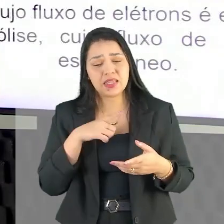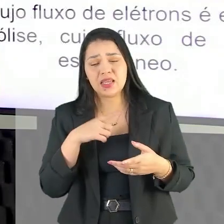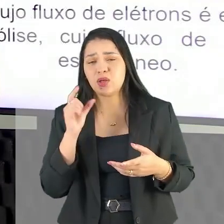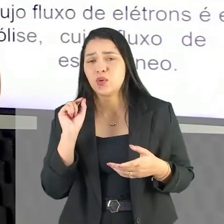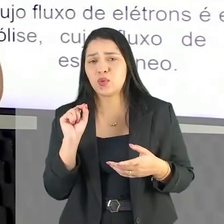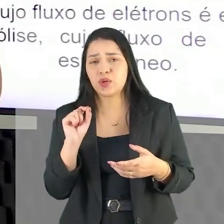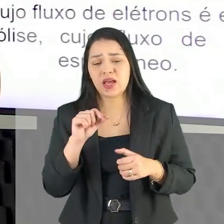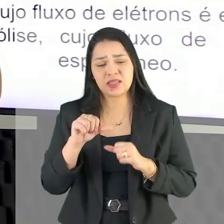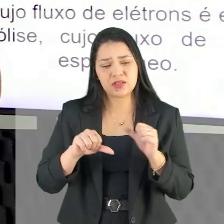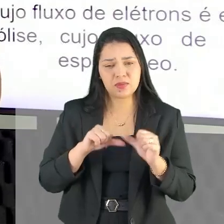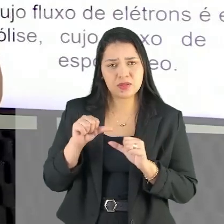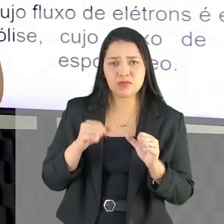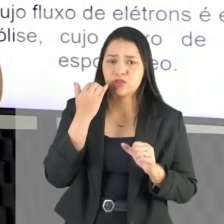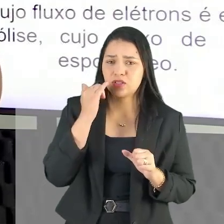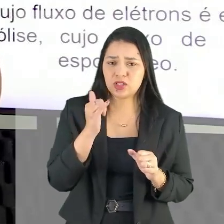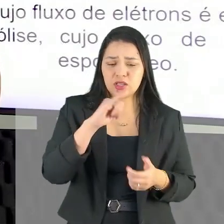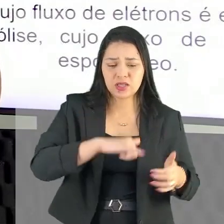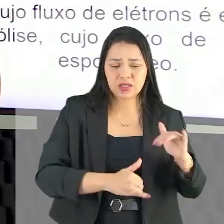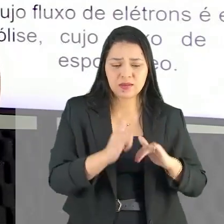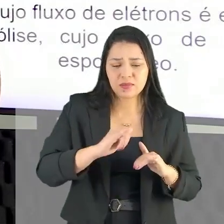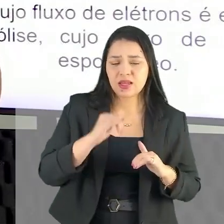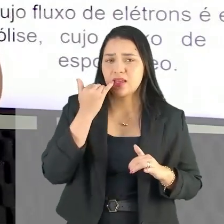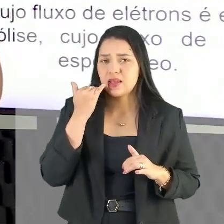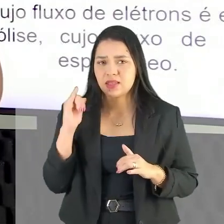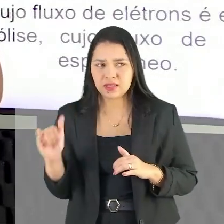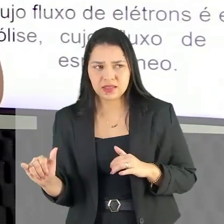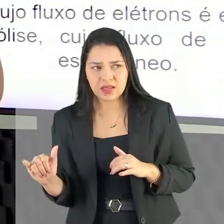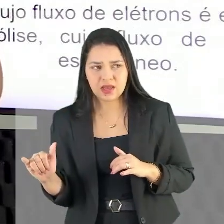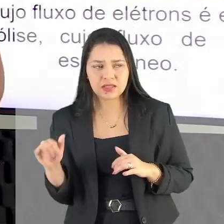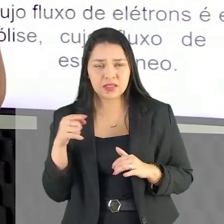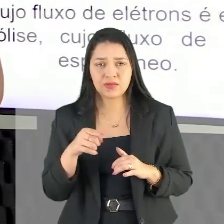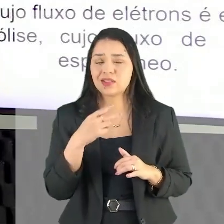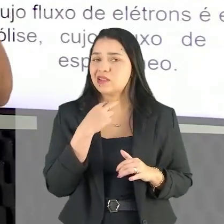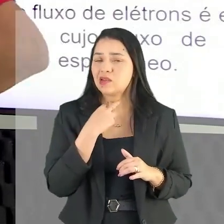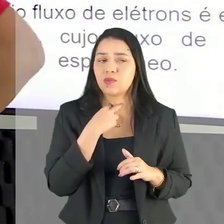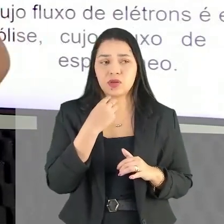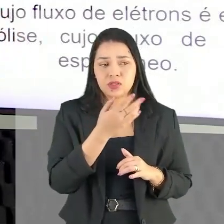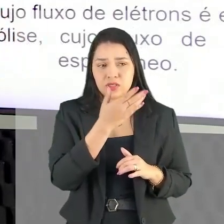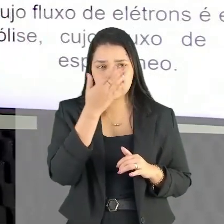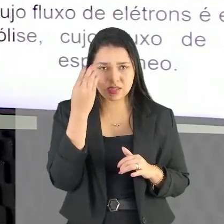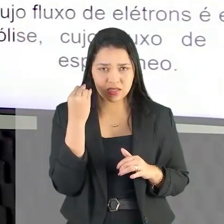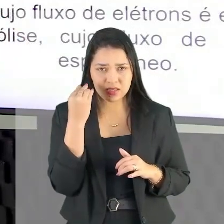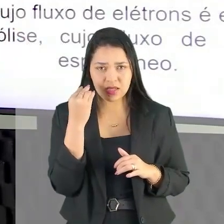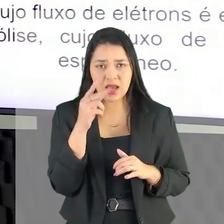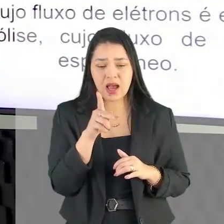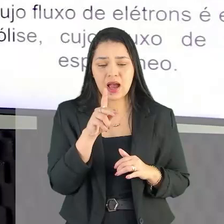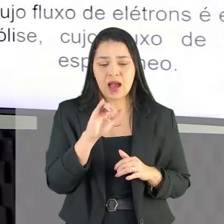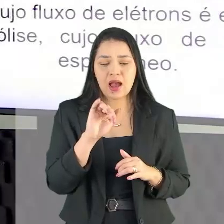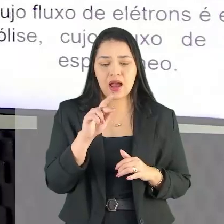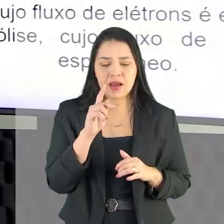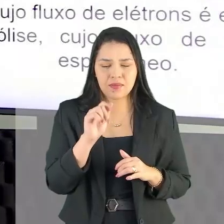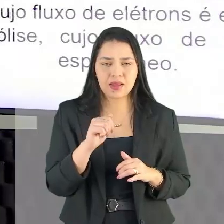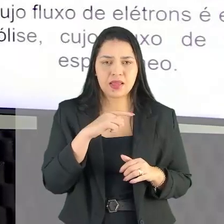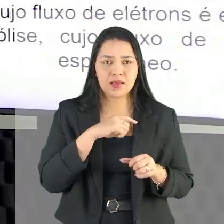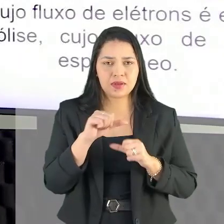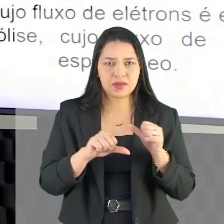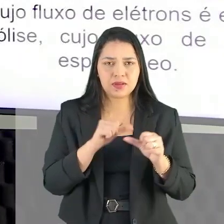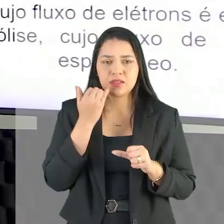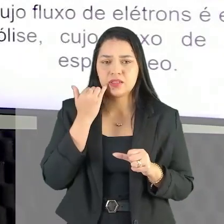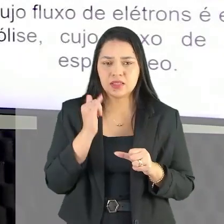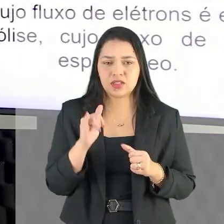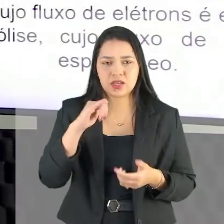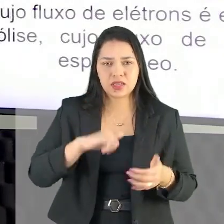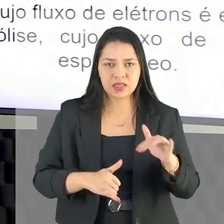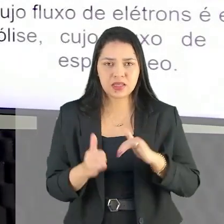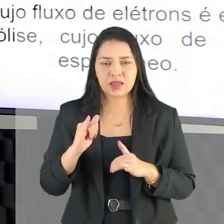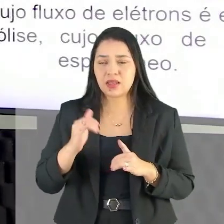tenho a transformação de energia química em energia elétrica. Então você não pode esquecer isso. Na pilha, eu tenho a transformação de energia